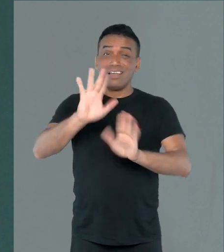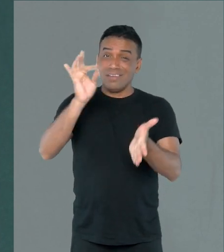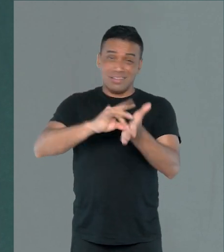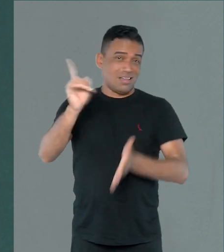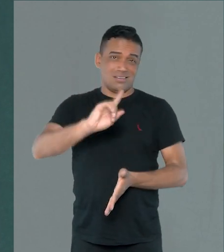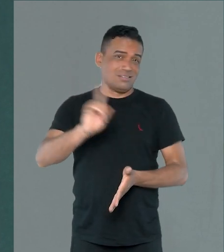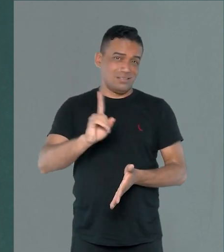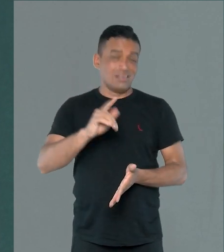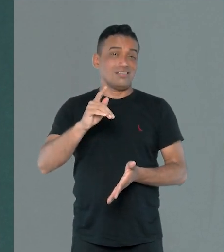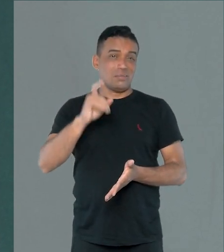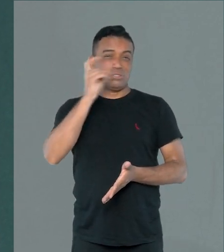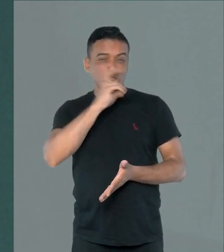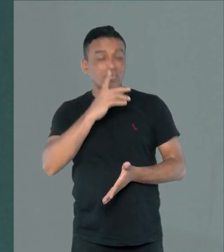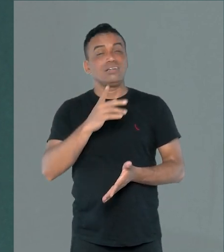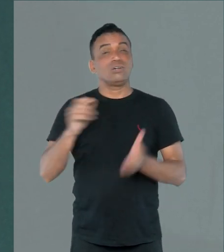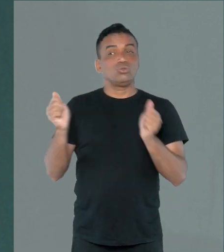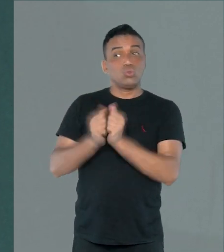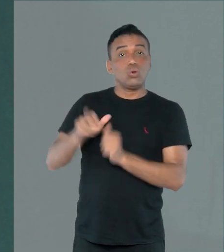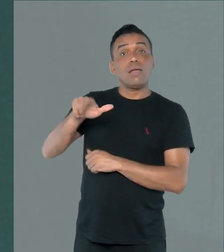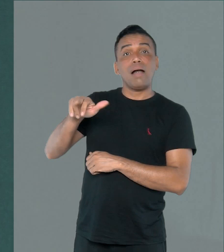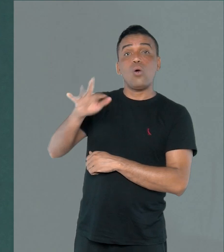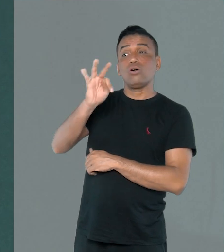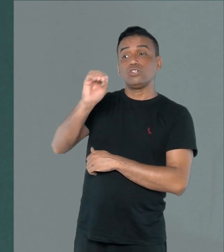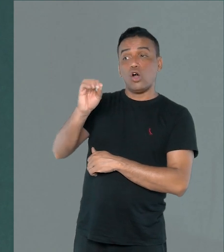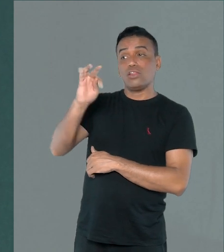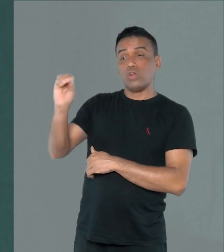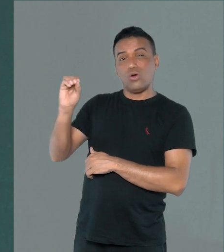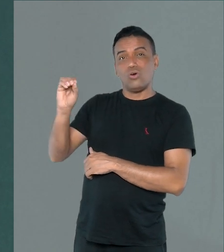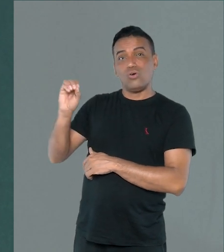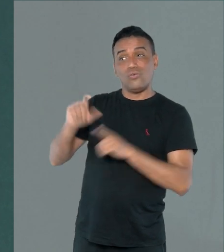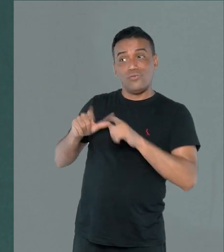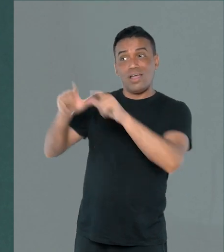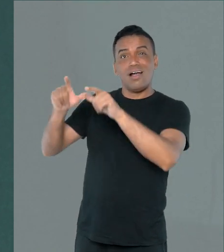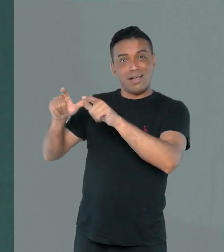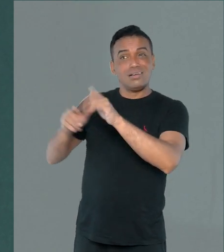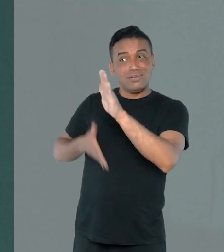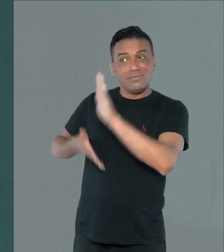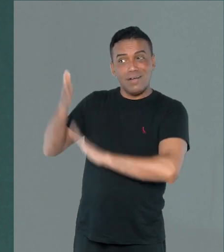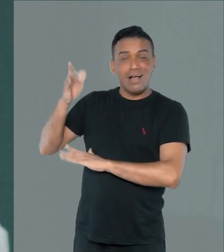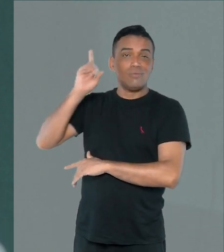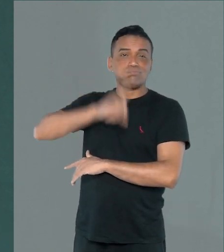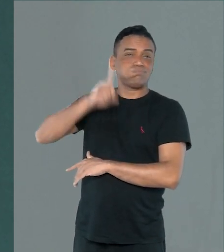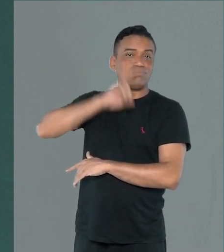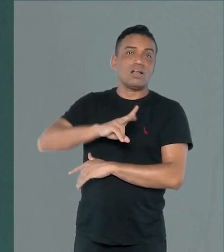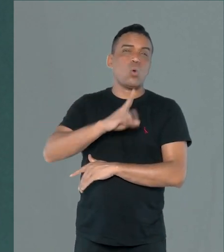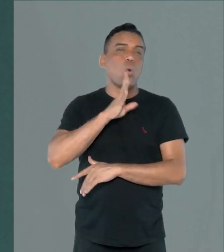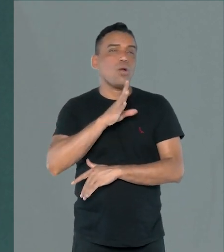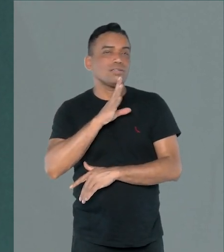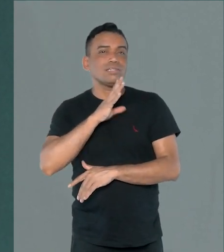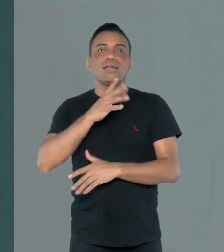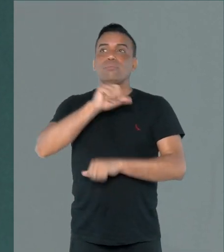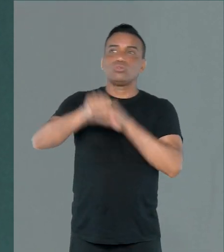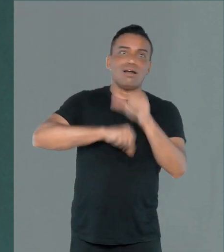irmão, com o Totó, que eles vão numa viagem, para percorrer os Estados Unidos, ver a modernidade. Isso era muito na moda na época.